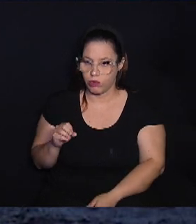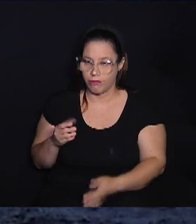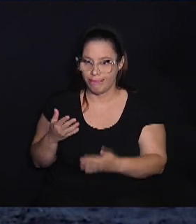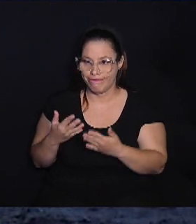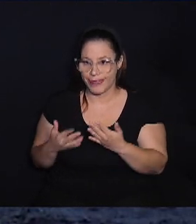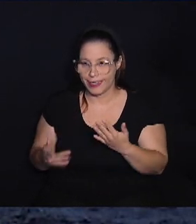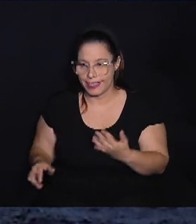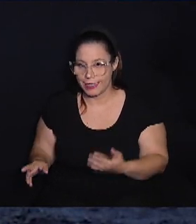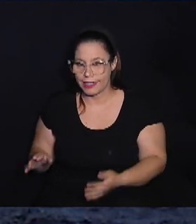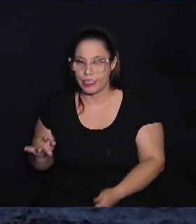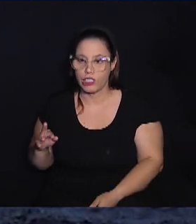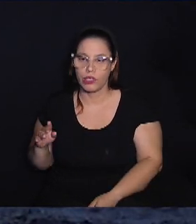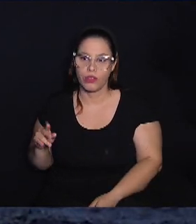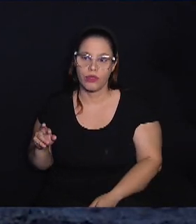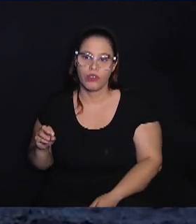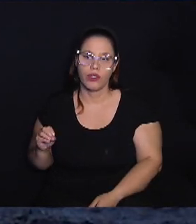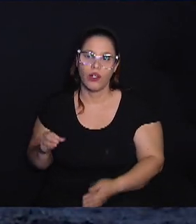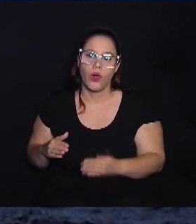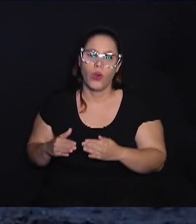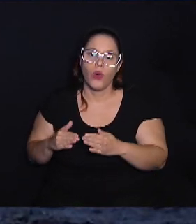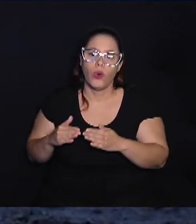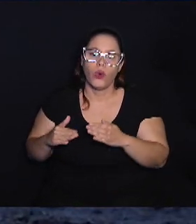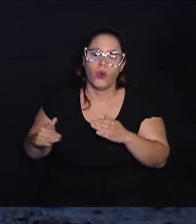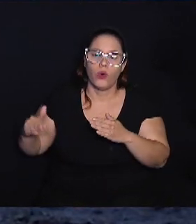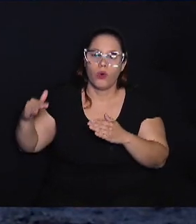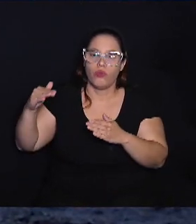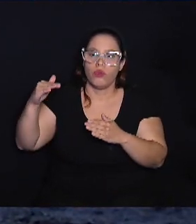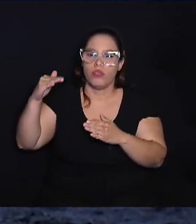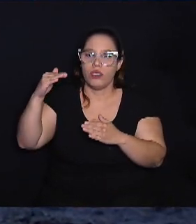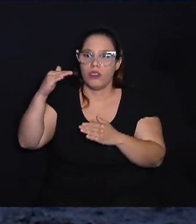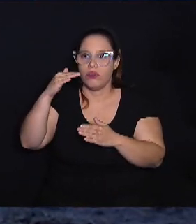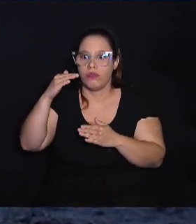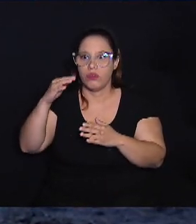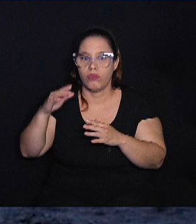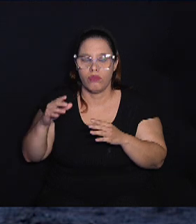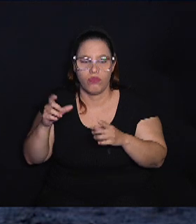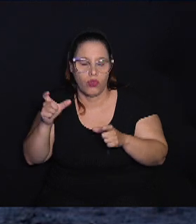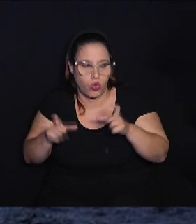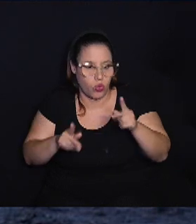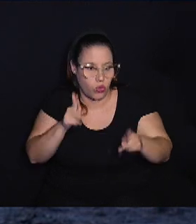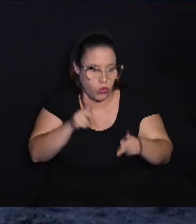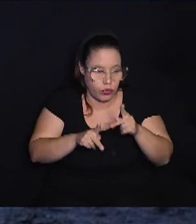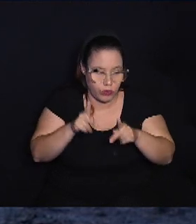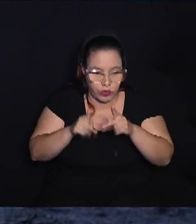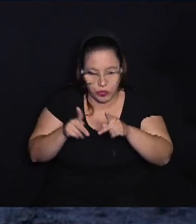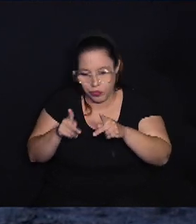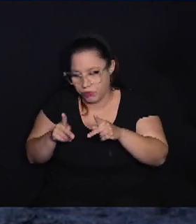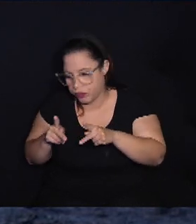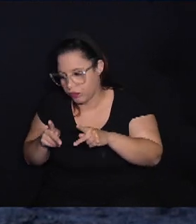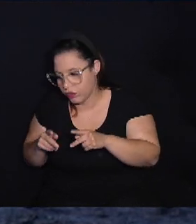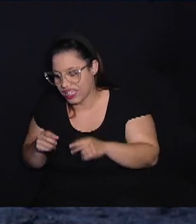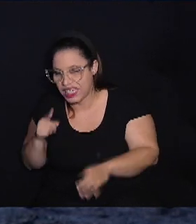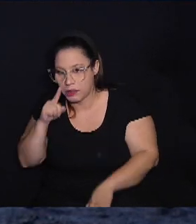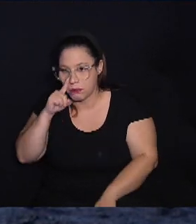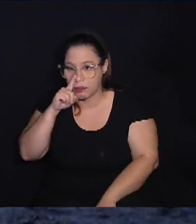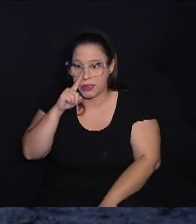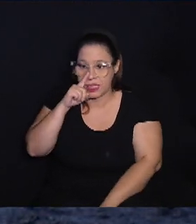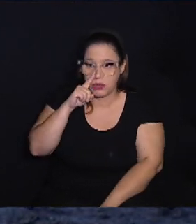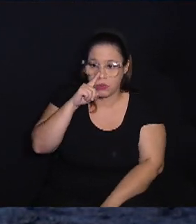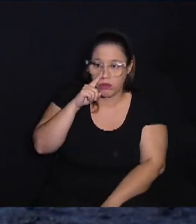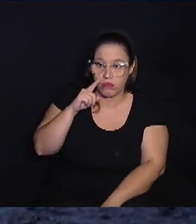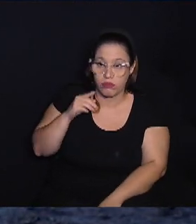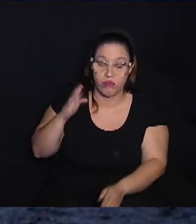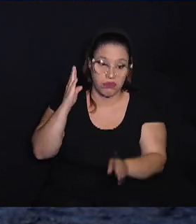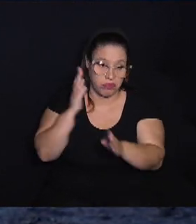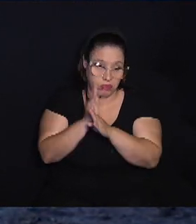pode levar ao aumento do nível do mar, colocando milhões de pessoas que habitam regiões costeiras em risco. Com a descoberta do